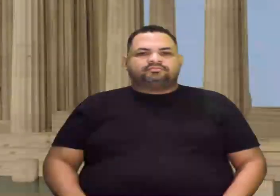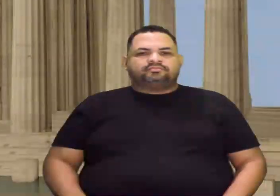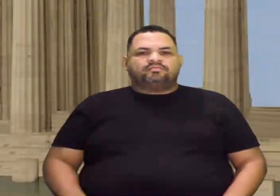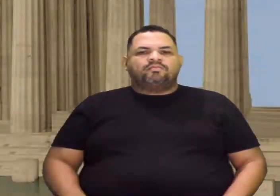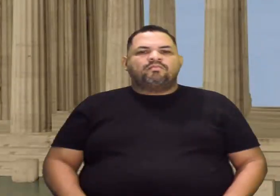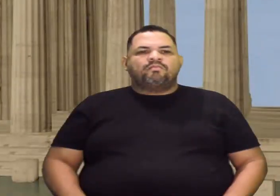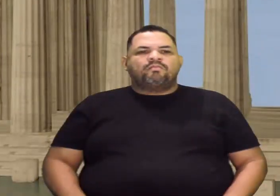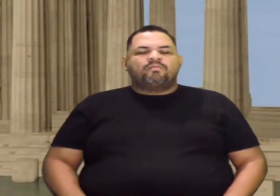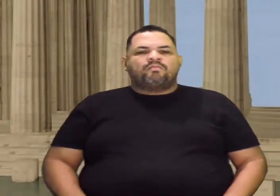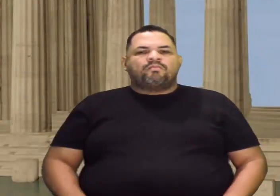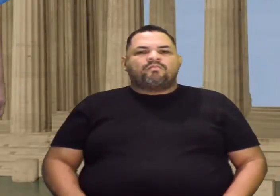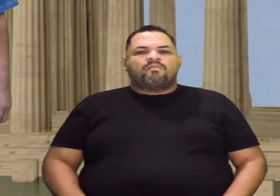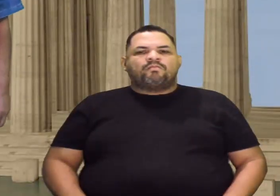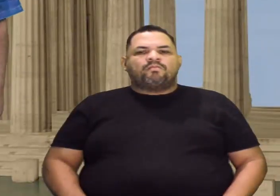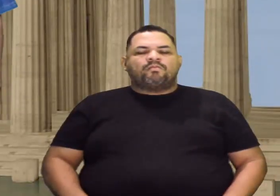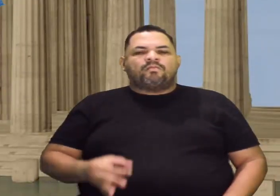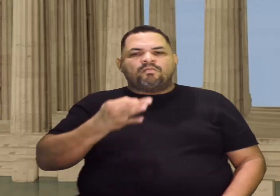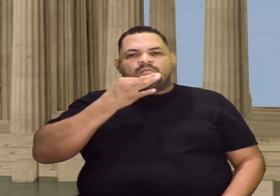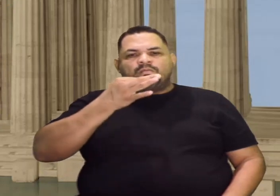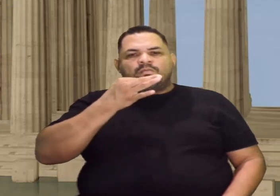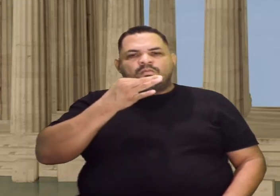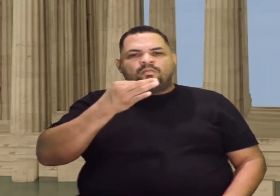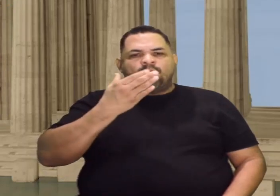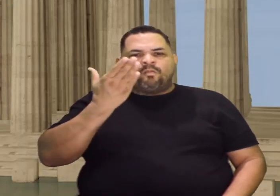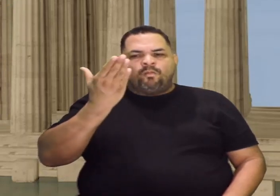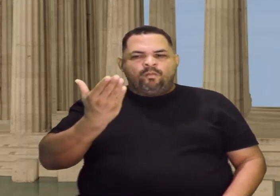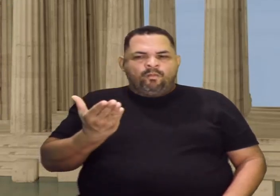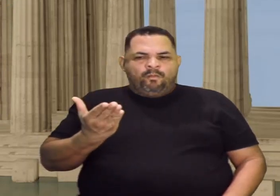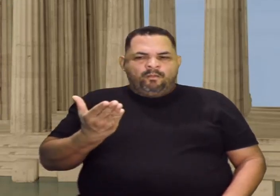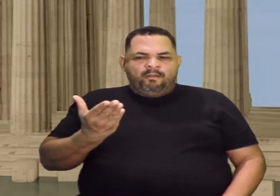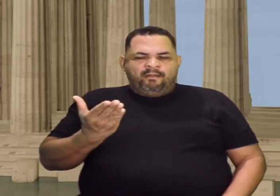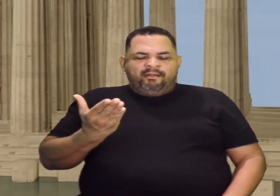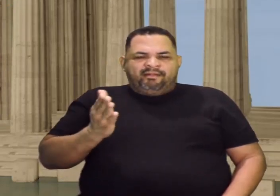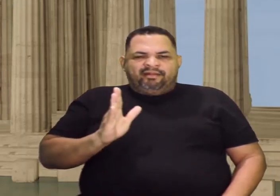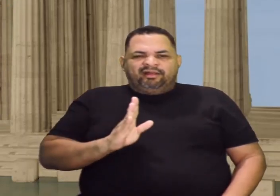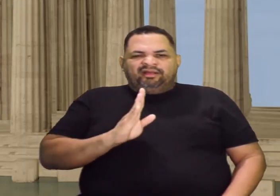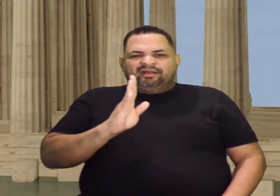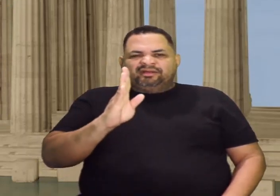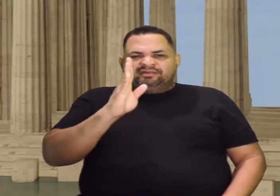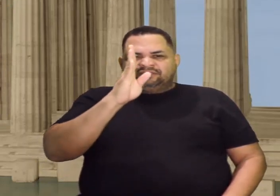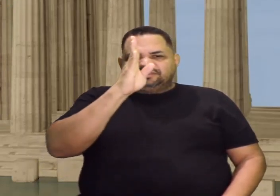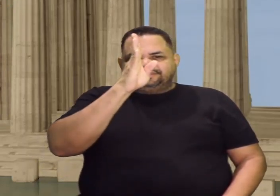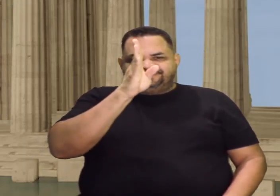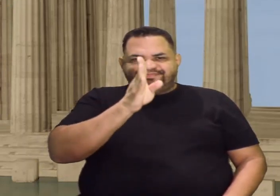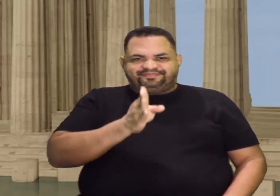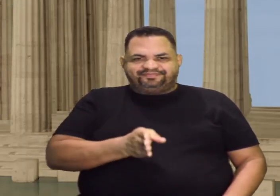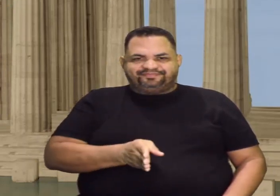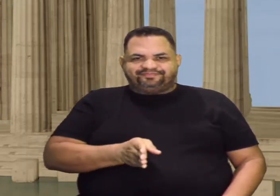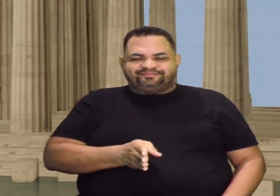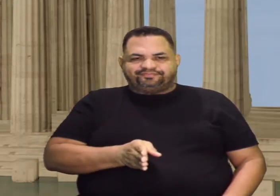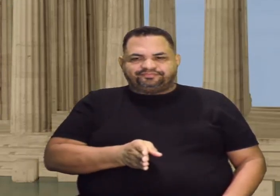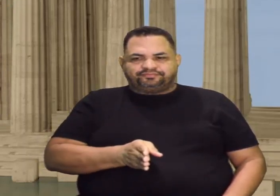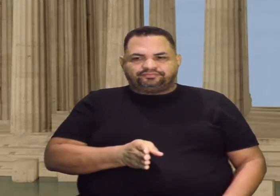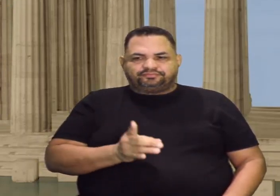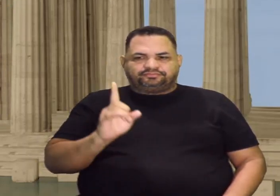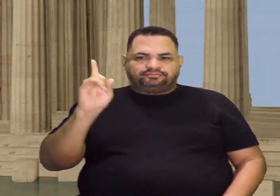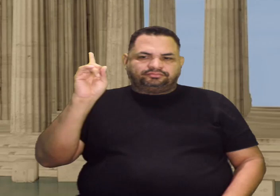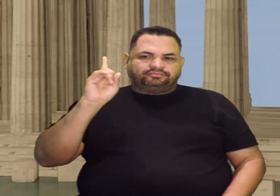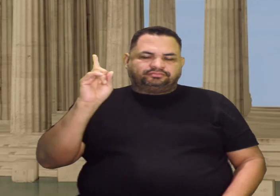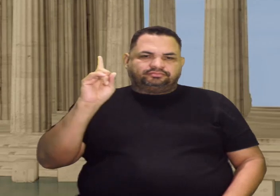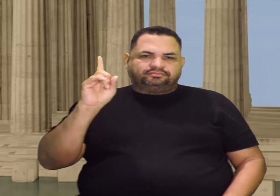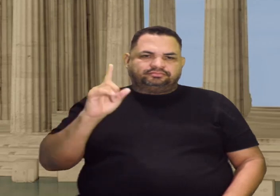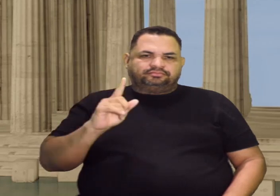lá. Vamos supor que aqui no centro, ó, bem aqui é o centro do universo. O